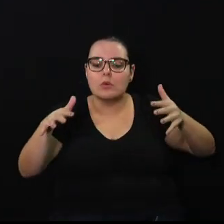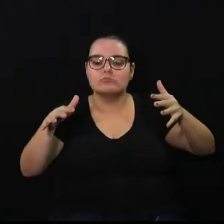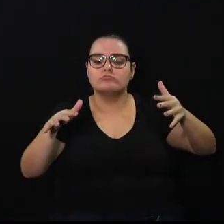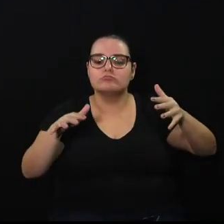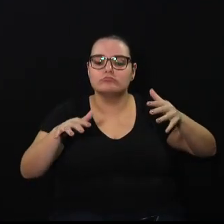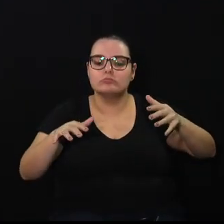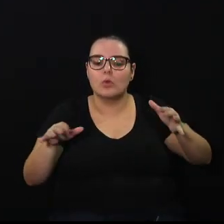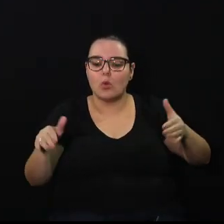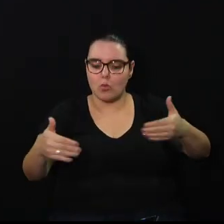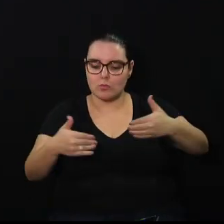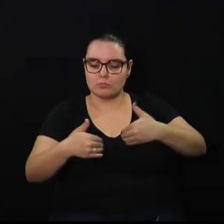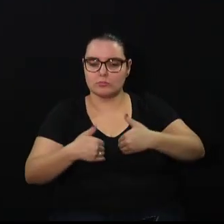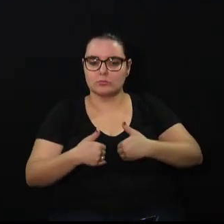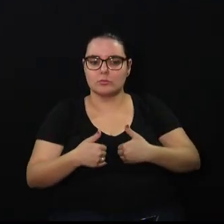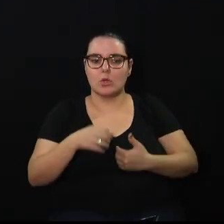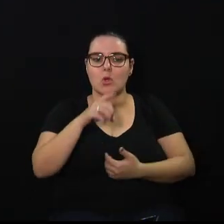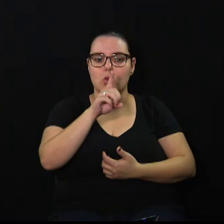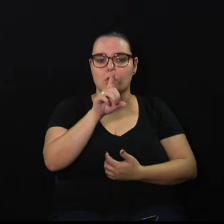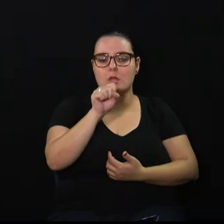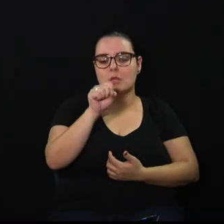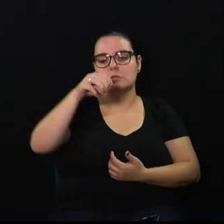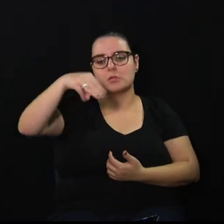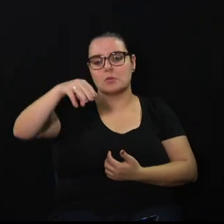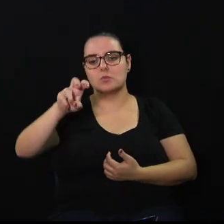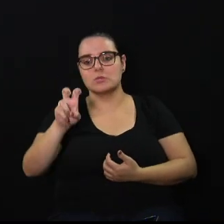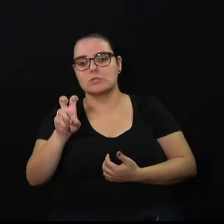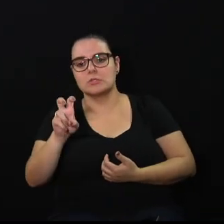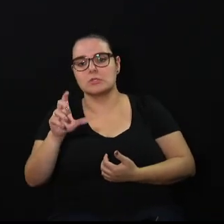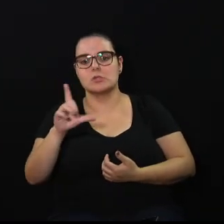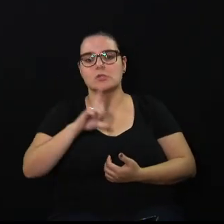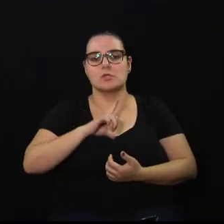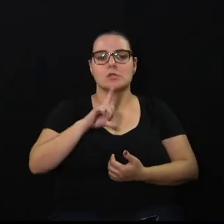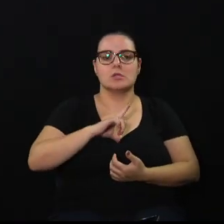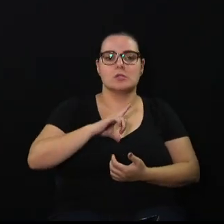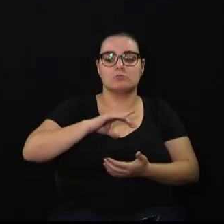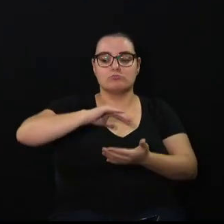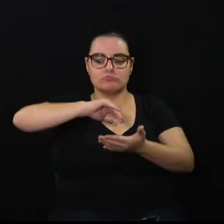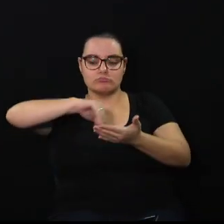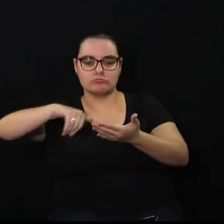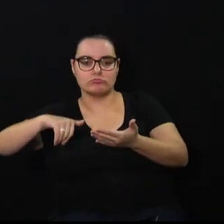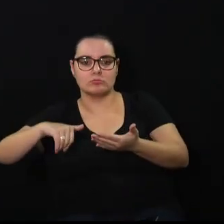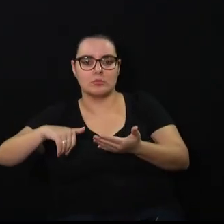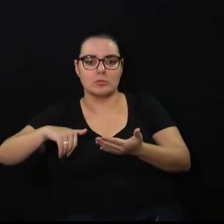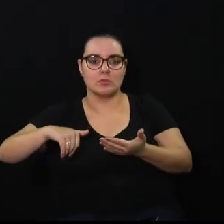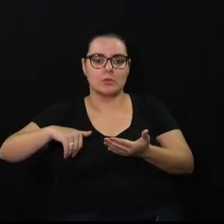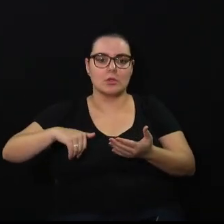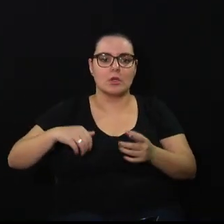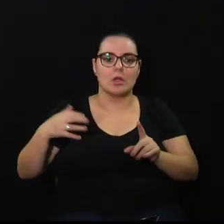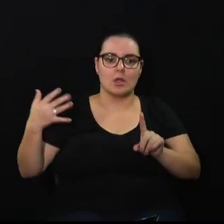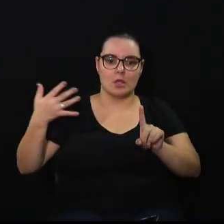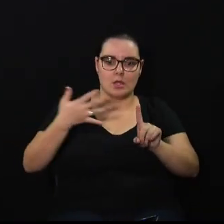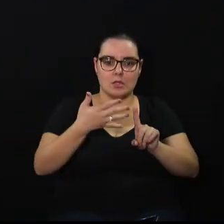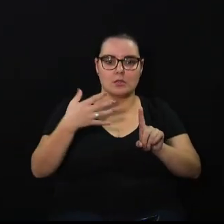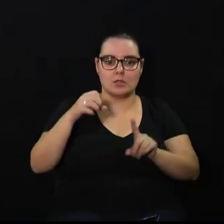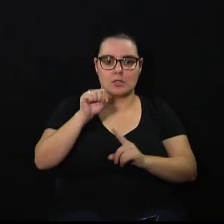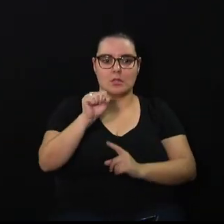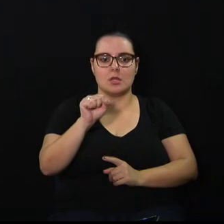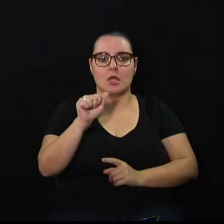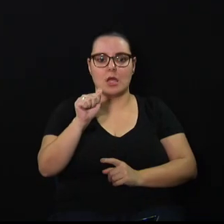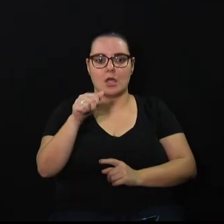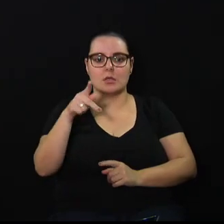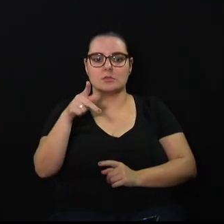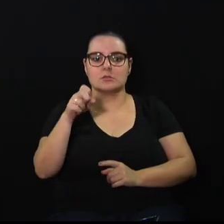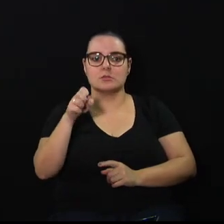né no dsm 5 é existe a remoção de outras condições como a síndrome de asperge que muitos conhecem